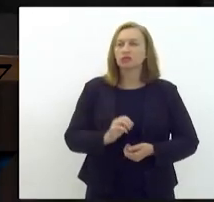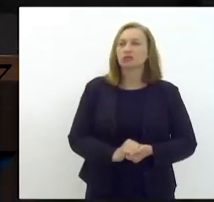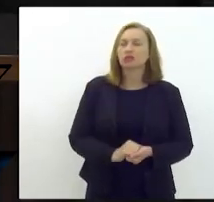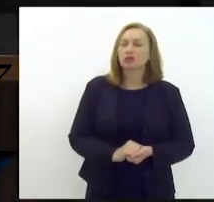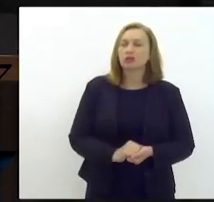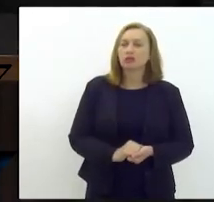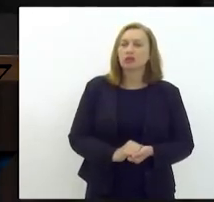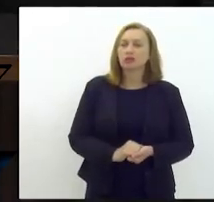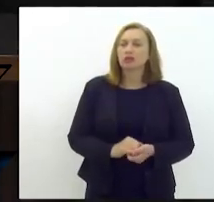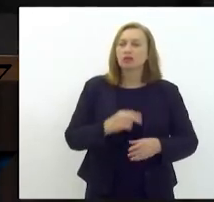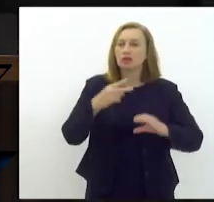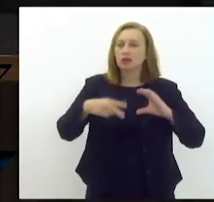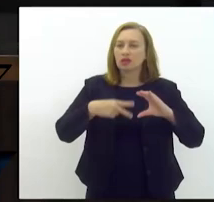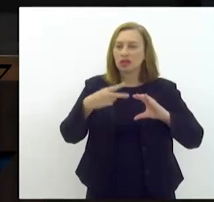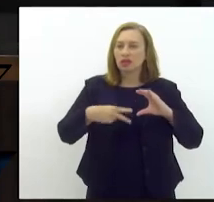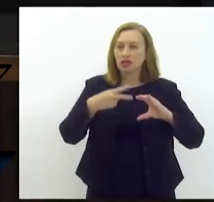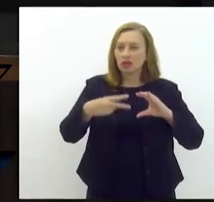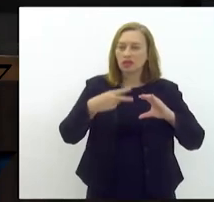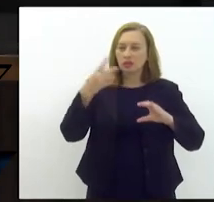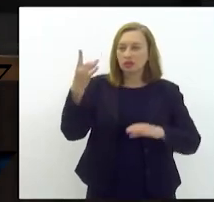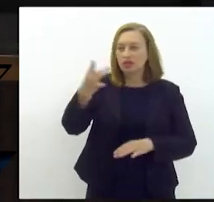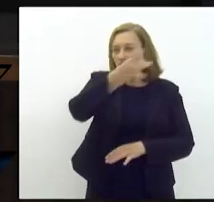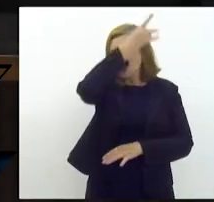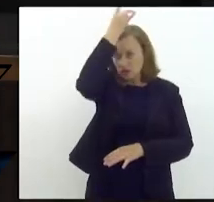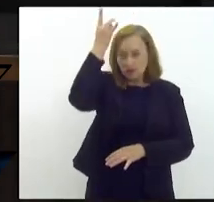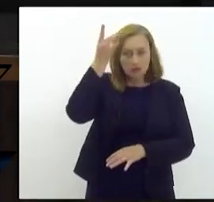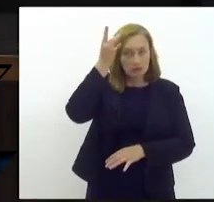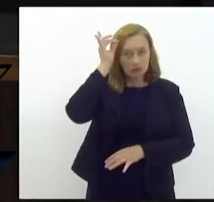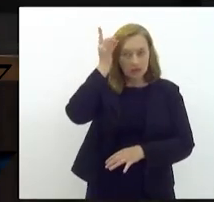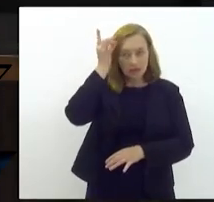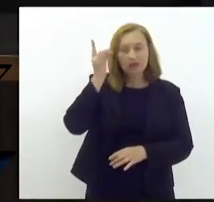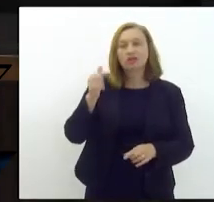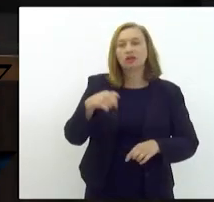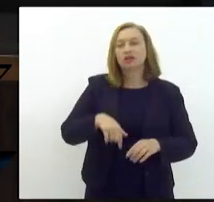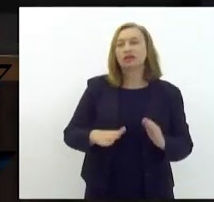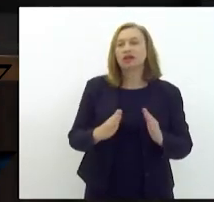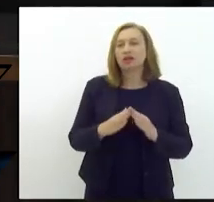de Vitória também que presente na casa seja bem-vindo